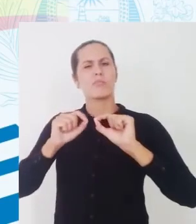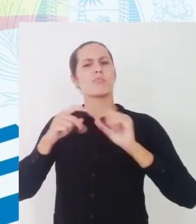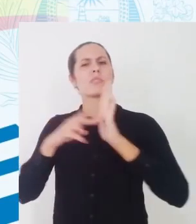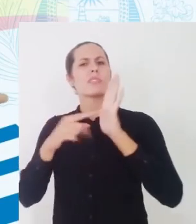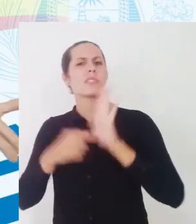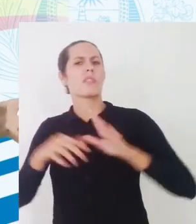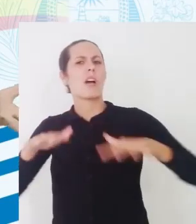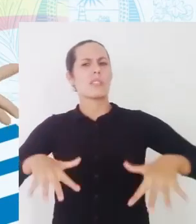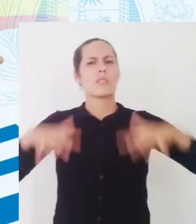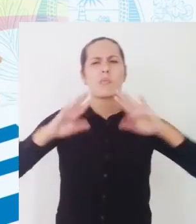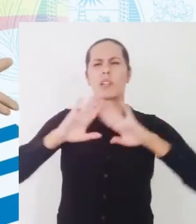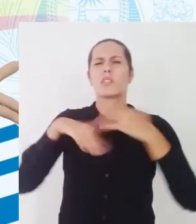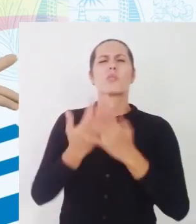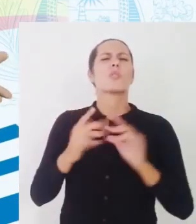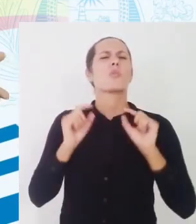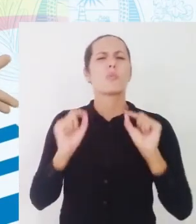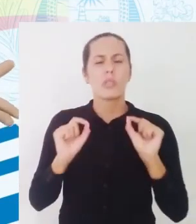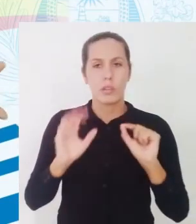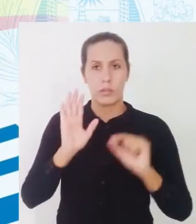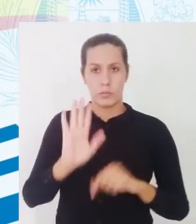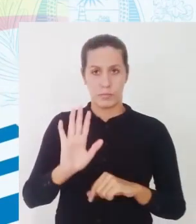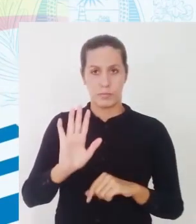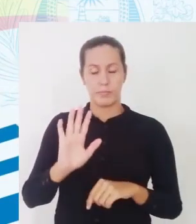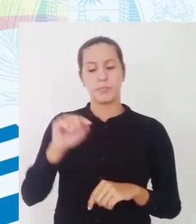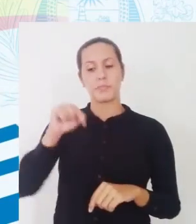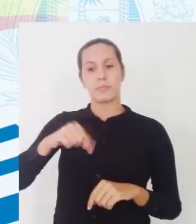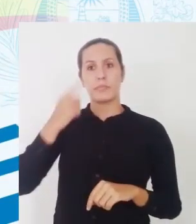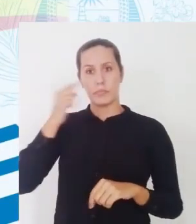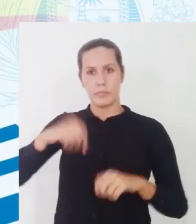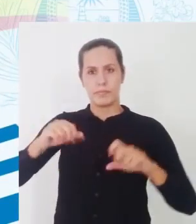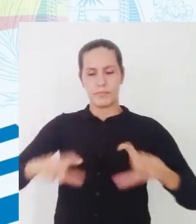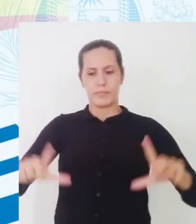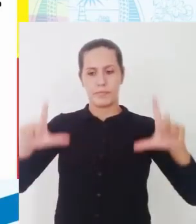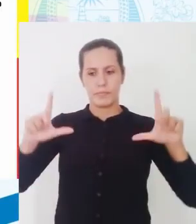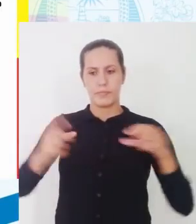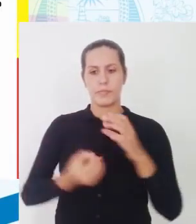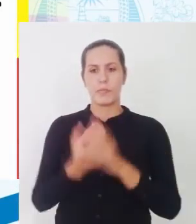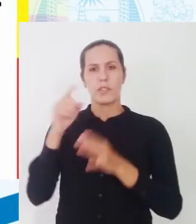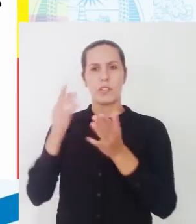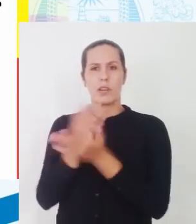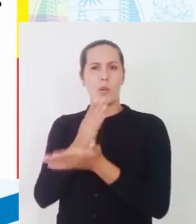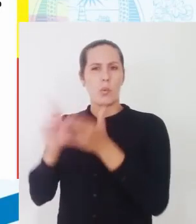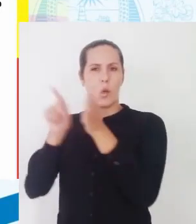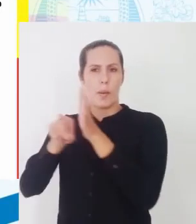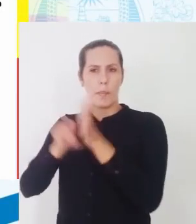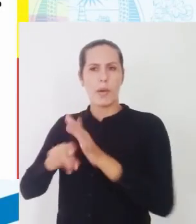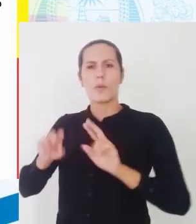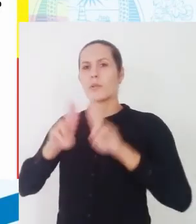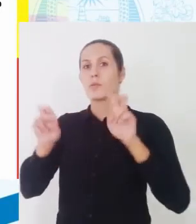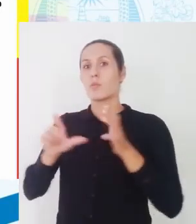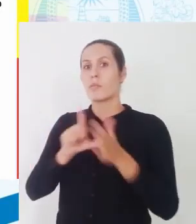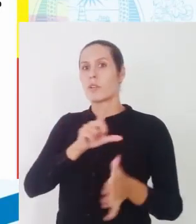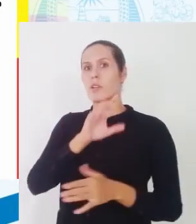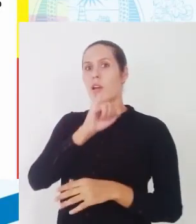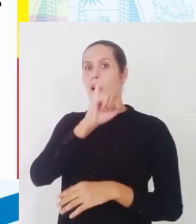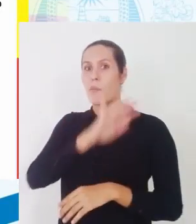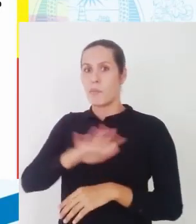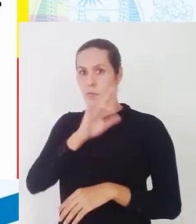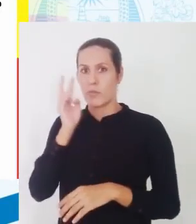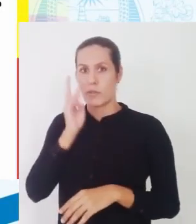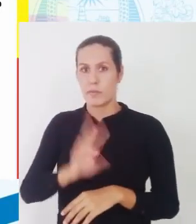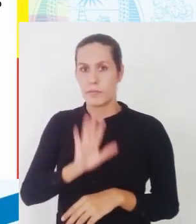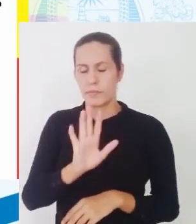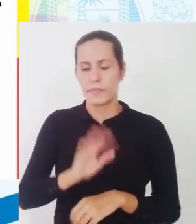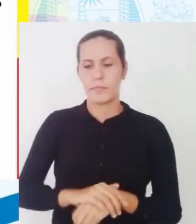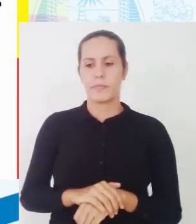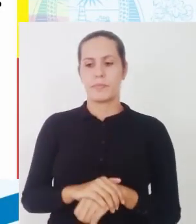o que é uma assembleia escolar, certo? Então, olha aí, eu fiz algumas perguntas para vocês sobre aquela primeira imagem que a